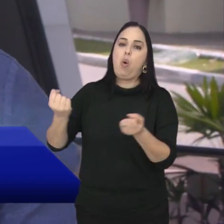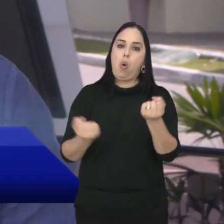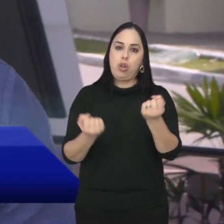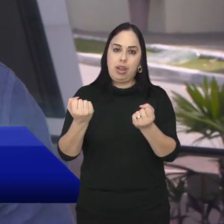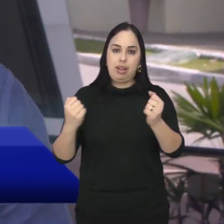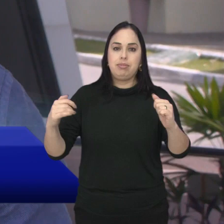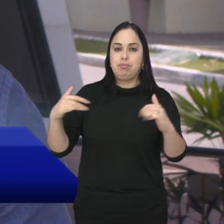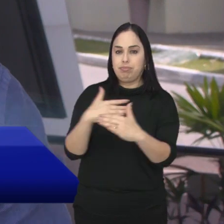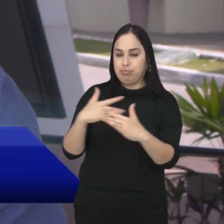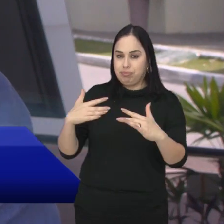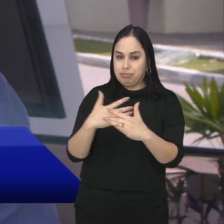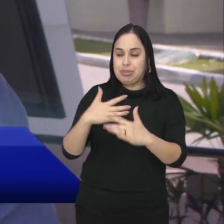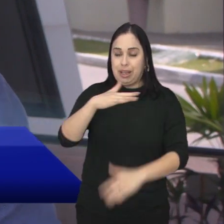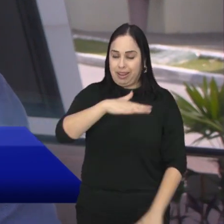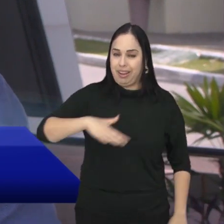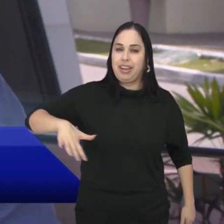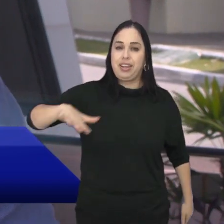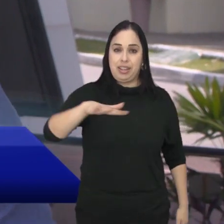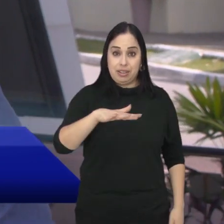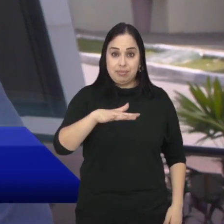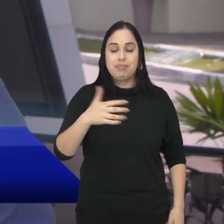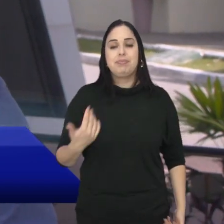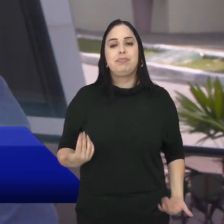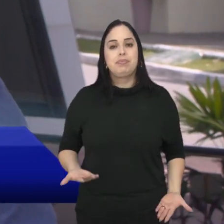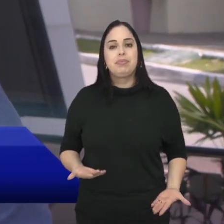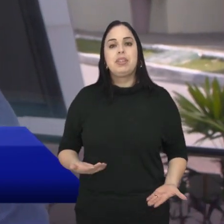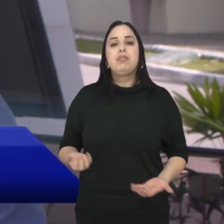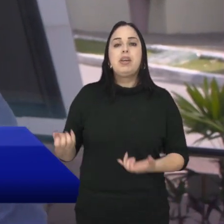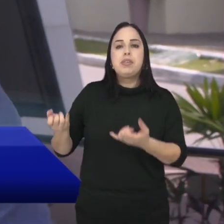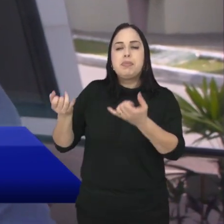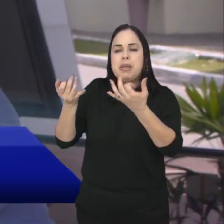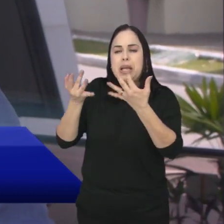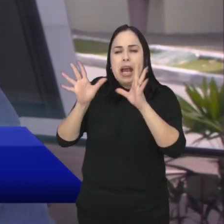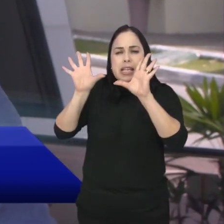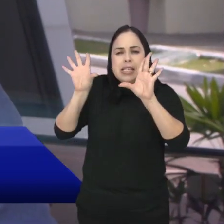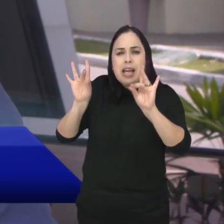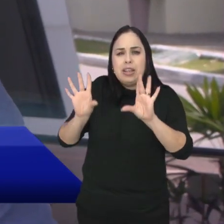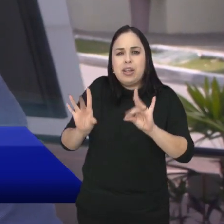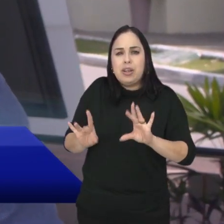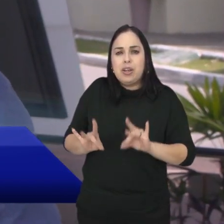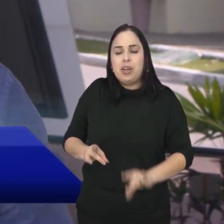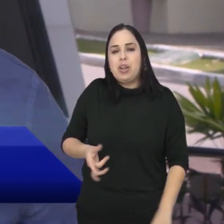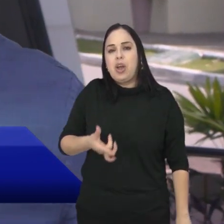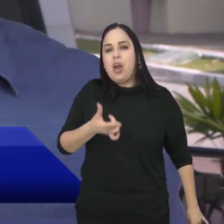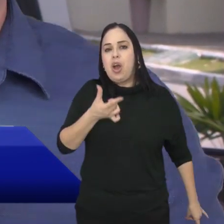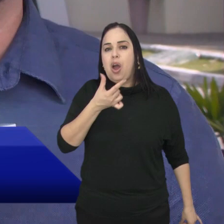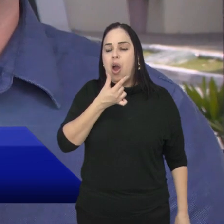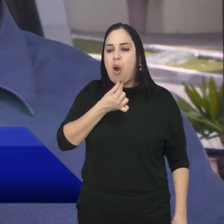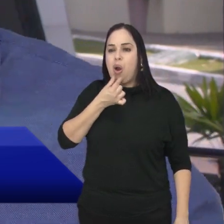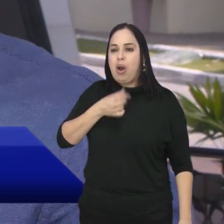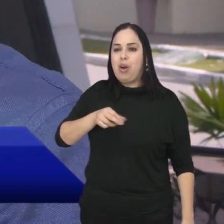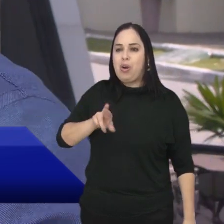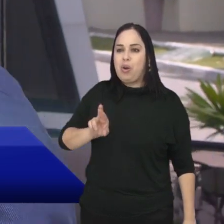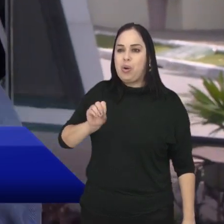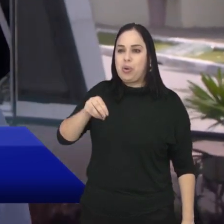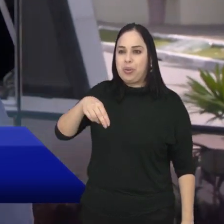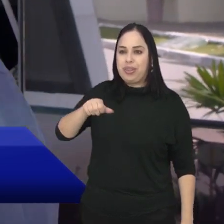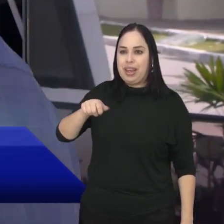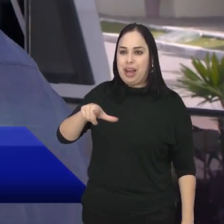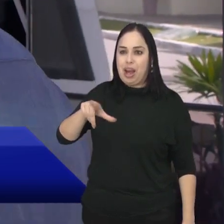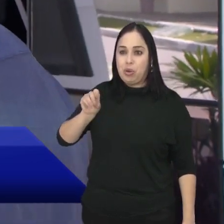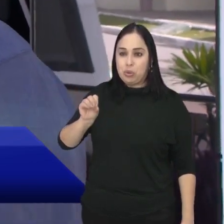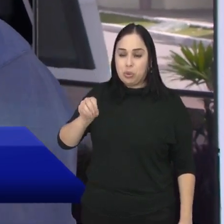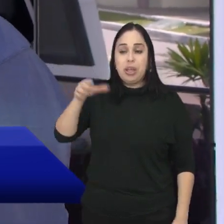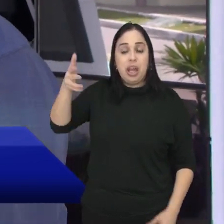trânsito, na mobilidade urbana da cidade como um todo, né? Quem vai tirar nossas dúvidas é o Ronaldo Rodrigues da Cunha,